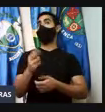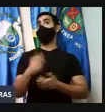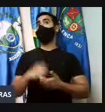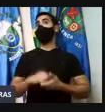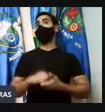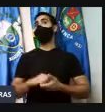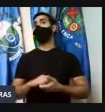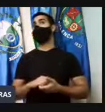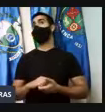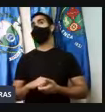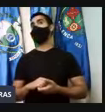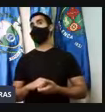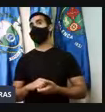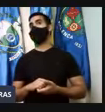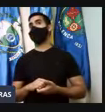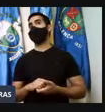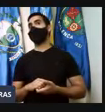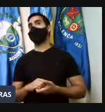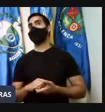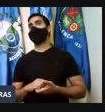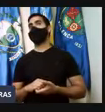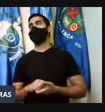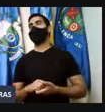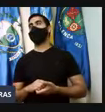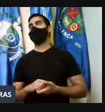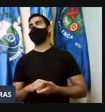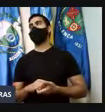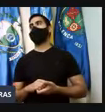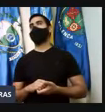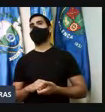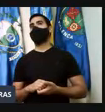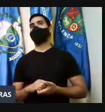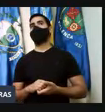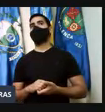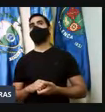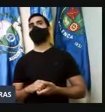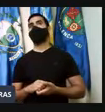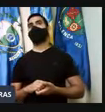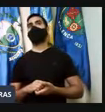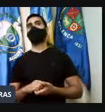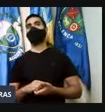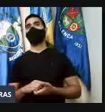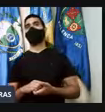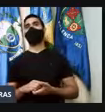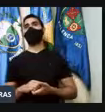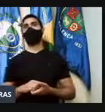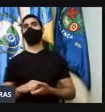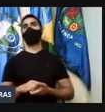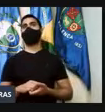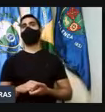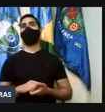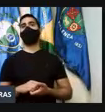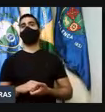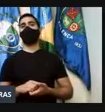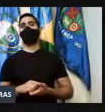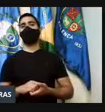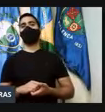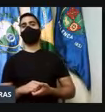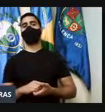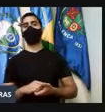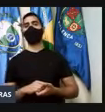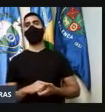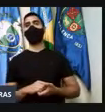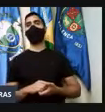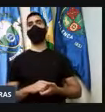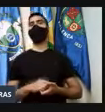veto do prefeito. Senhor presidente, só o parecer do parecer